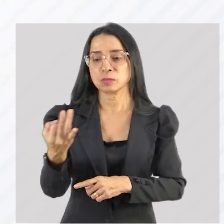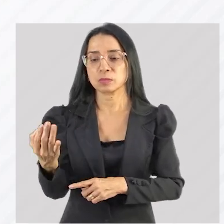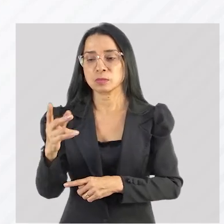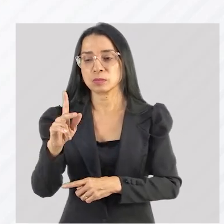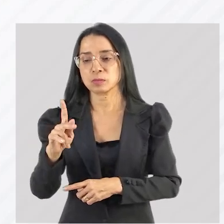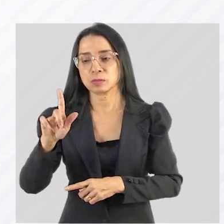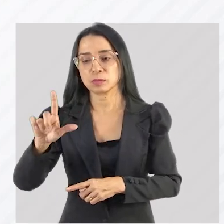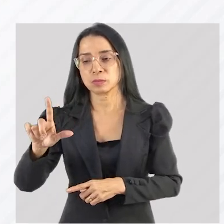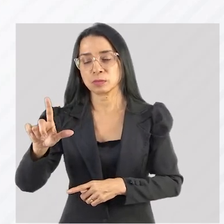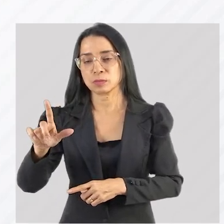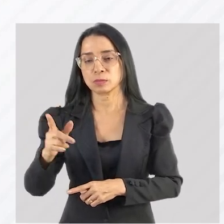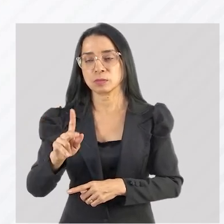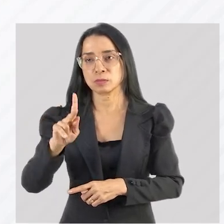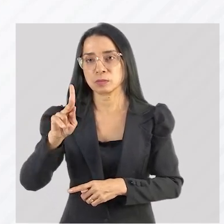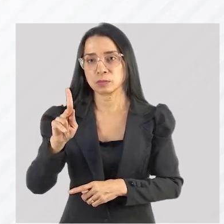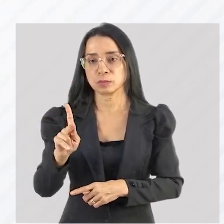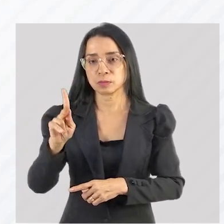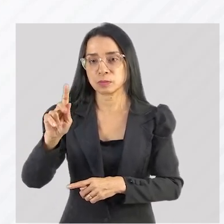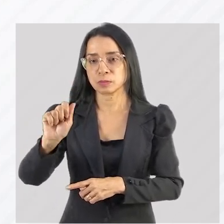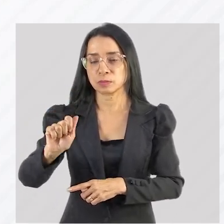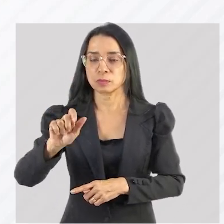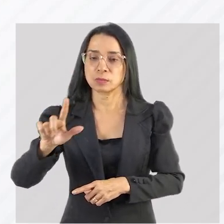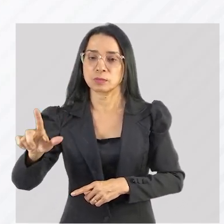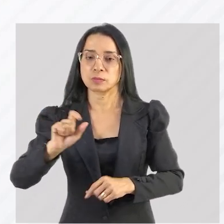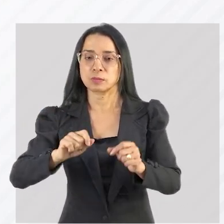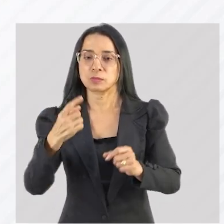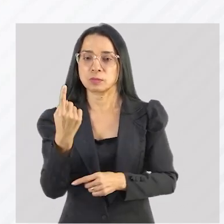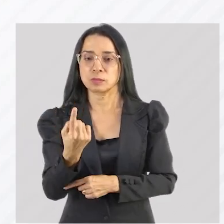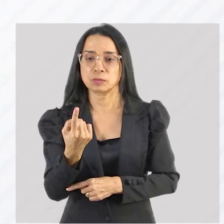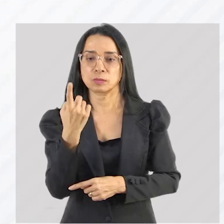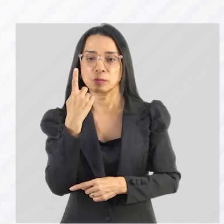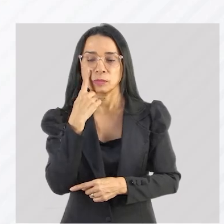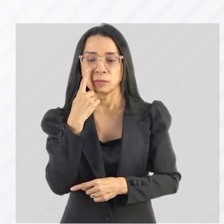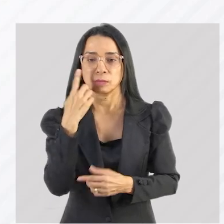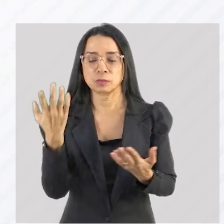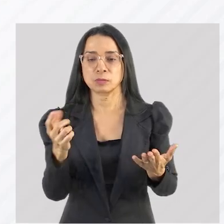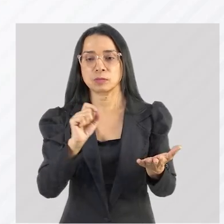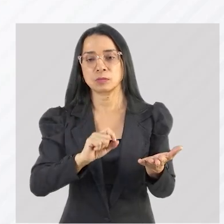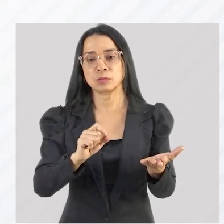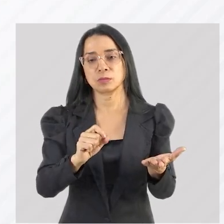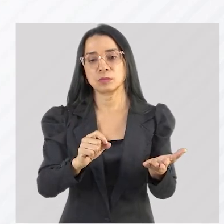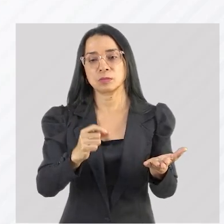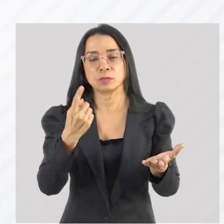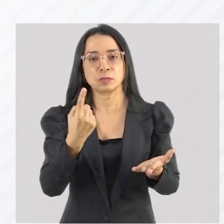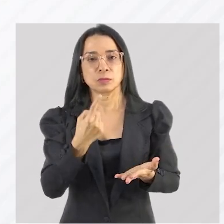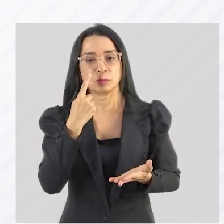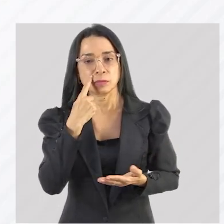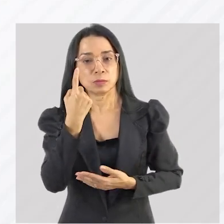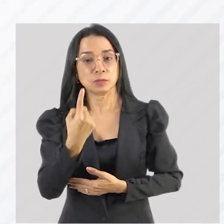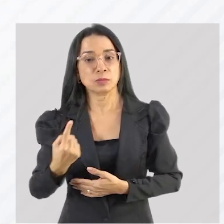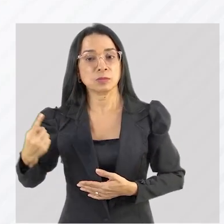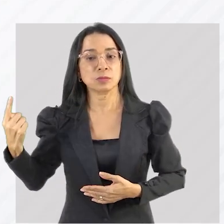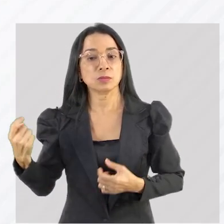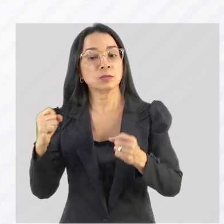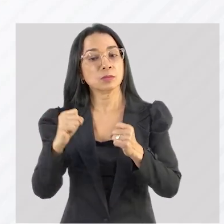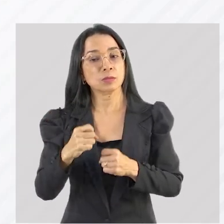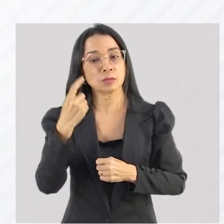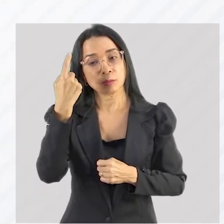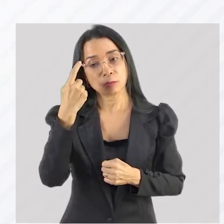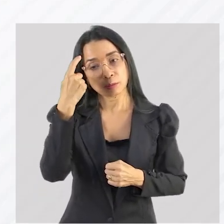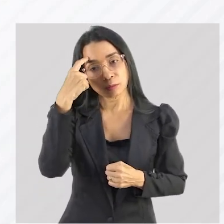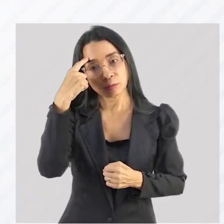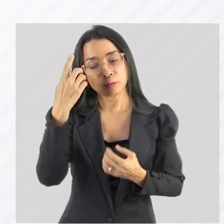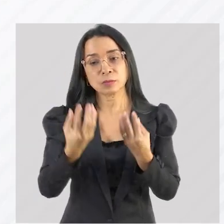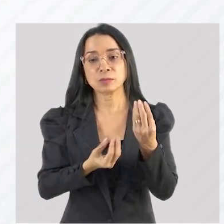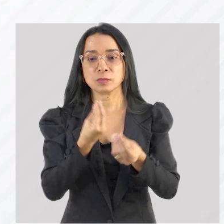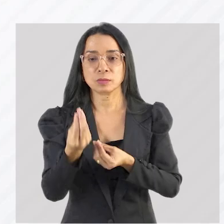quantas quilocalorias tem um desses biscoitos? Olha só, a gente pode pensar do seguinte modo.